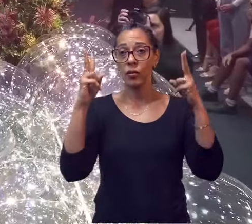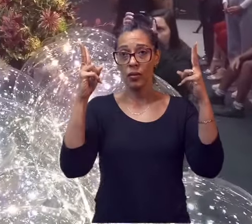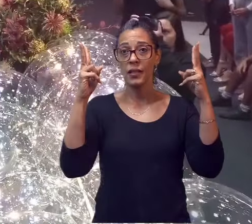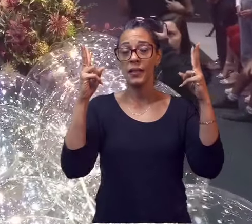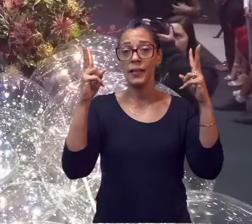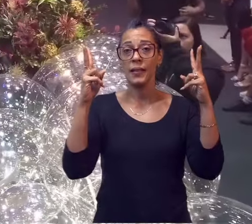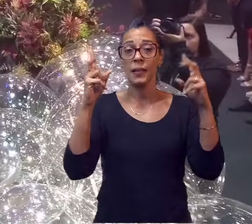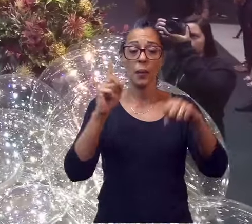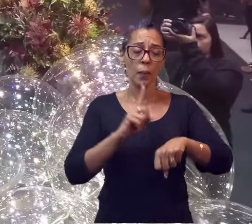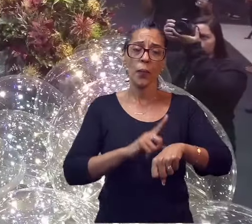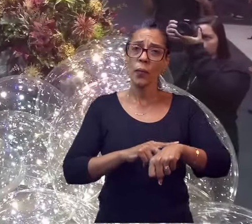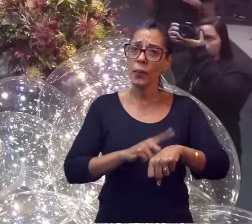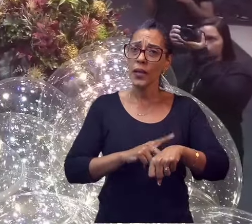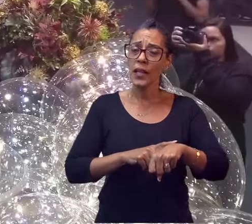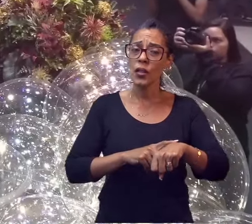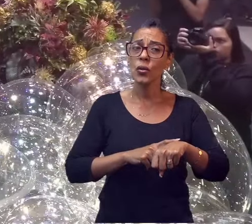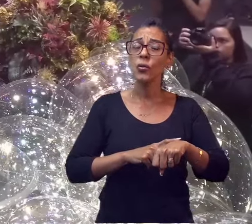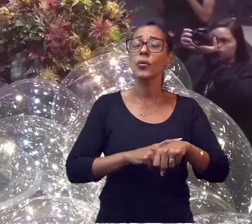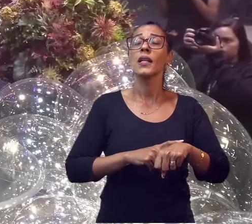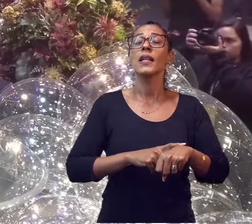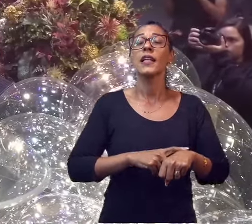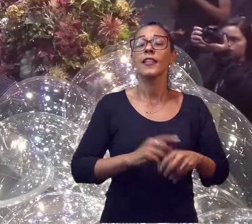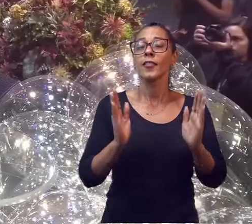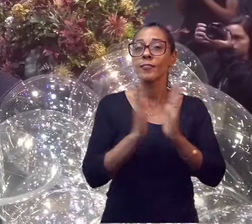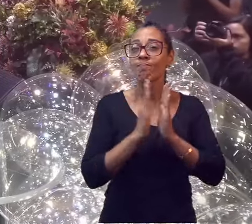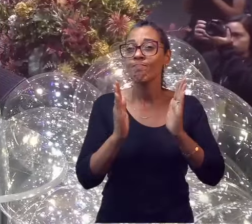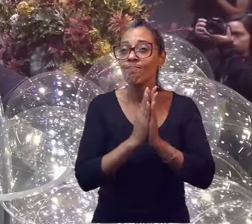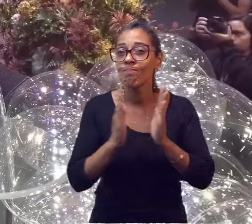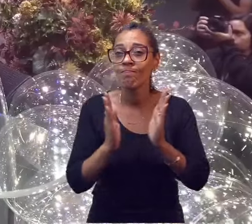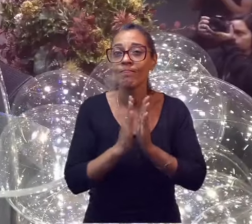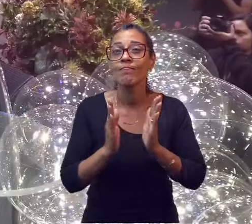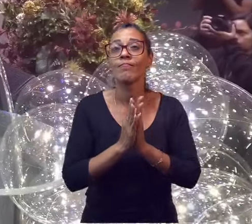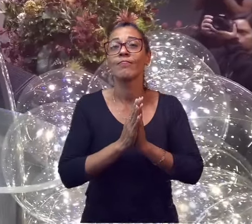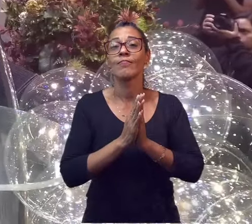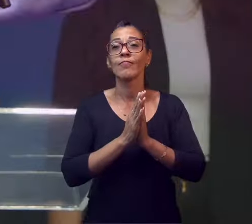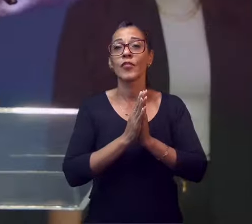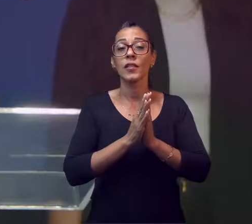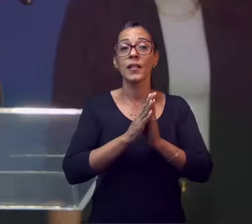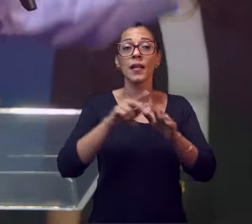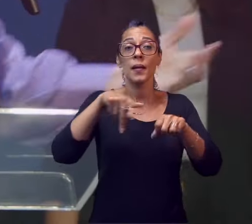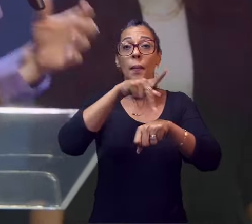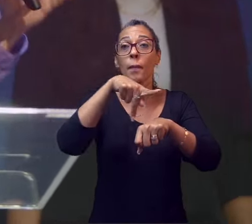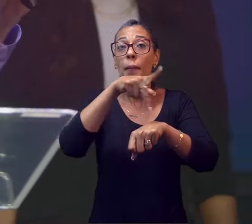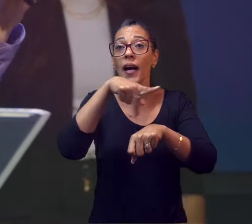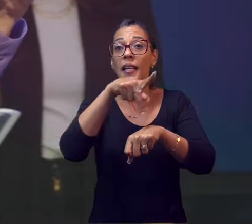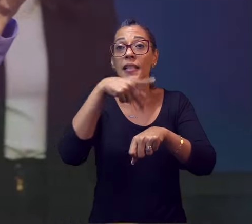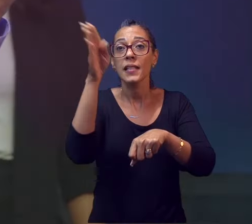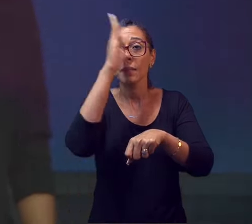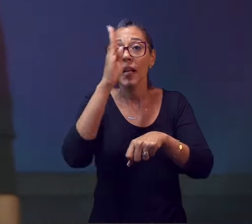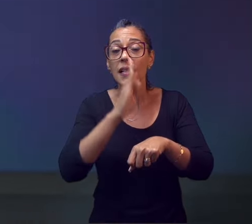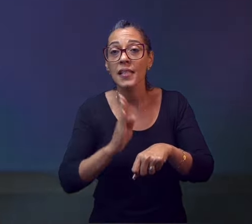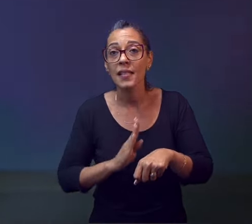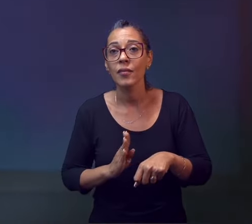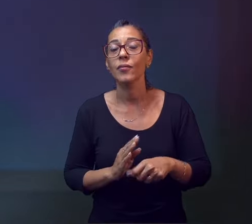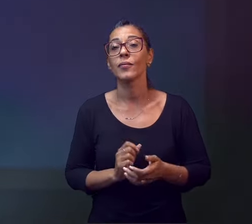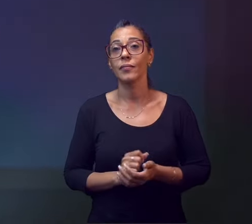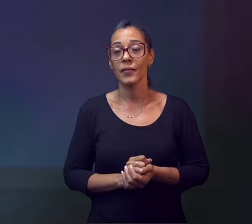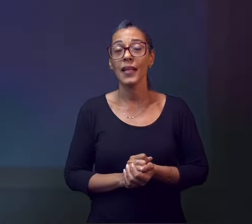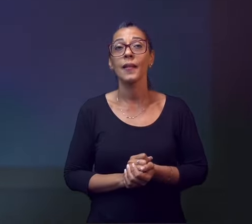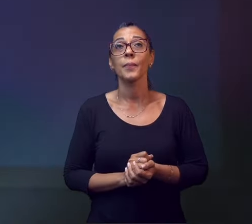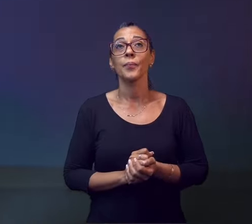país momento onde nós fazemos a oração da arca E desde já consagramos